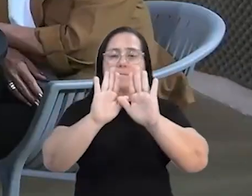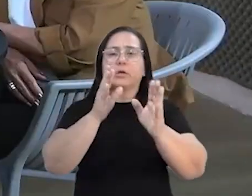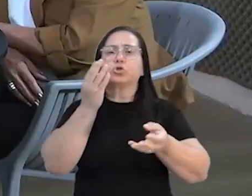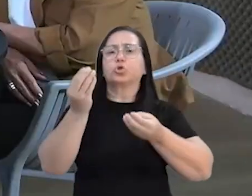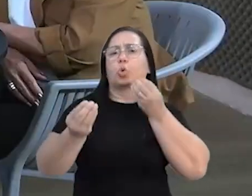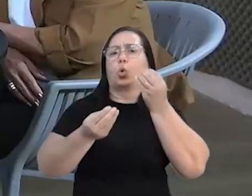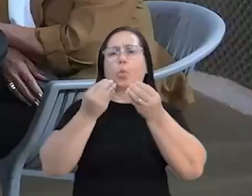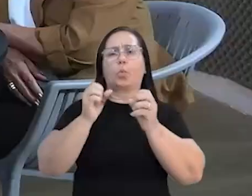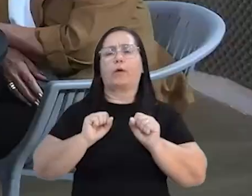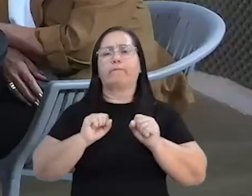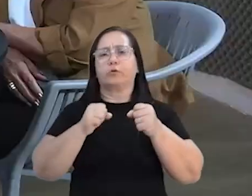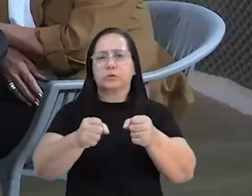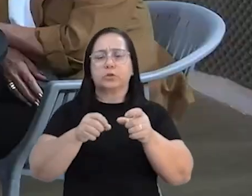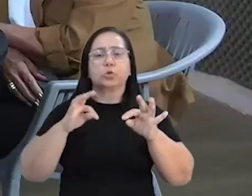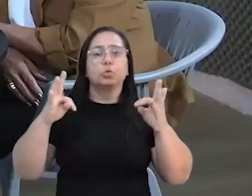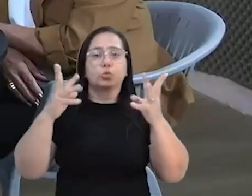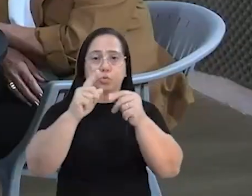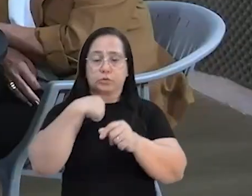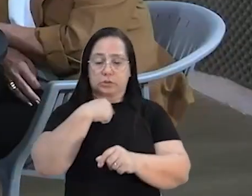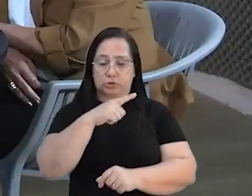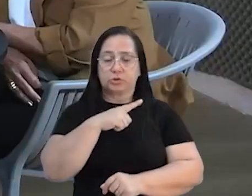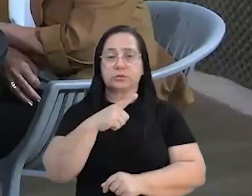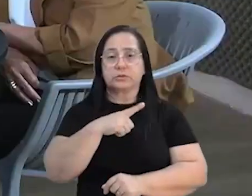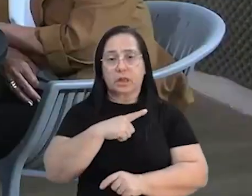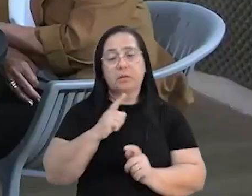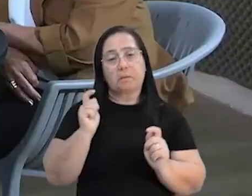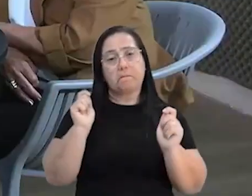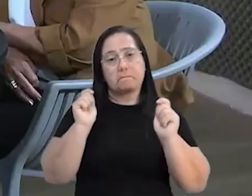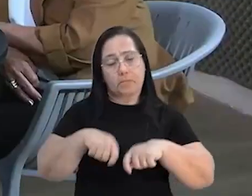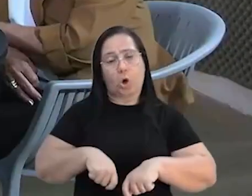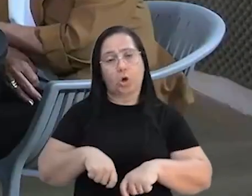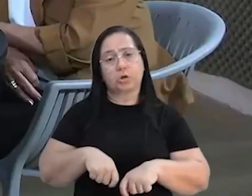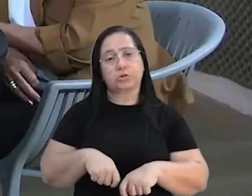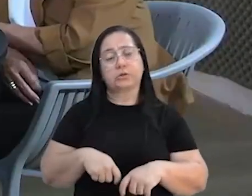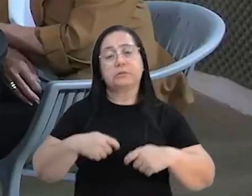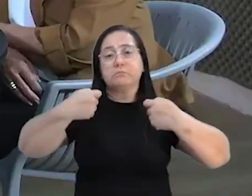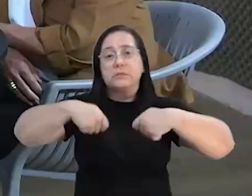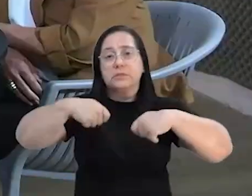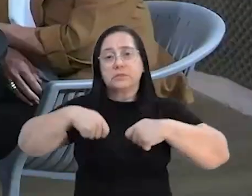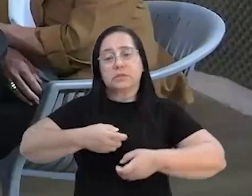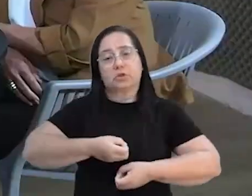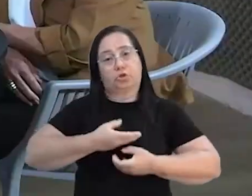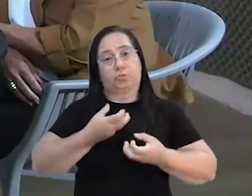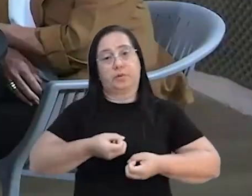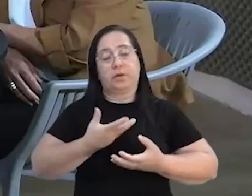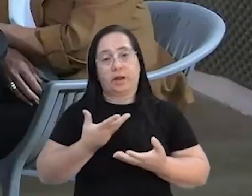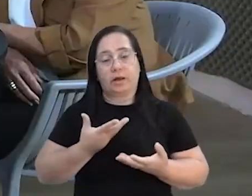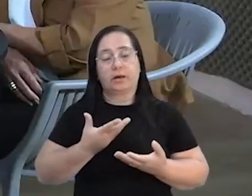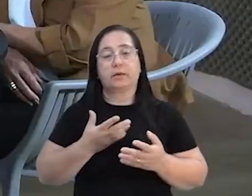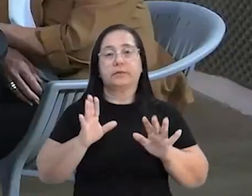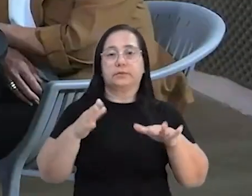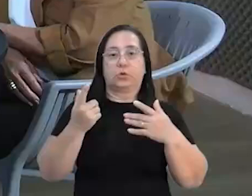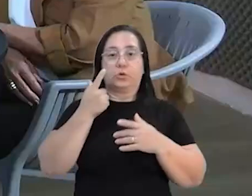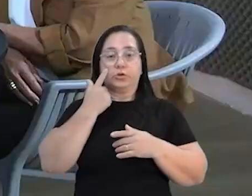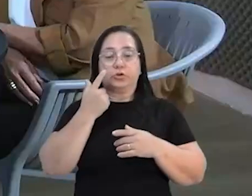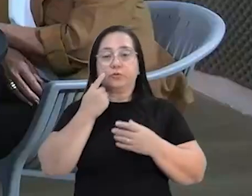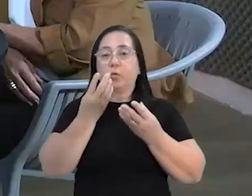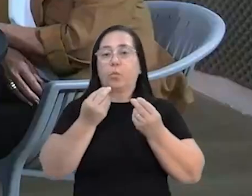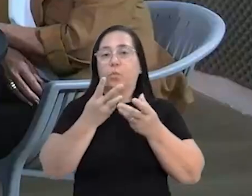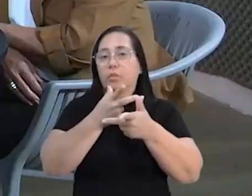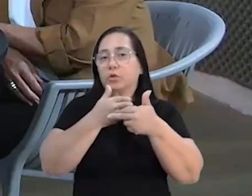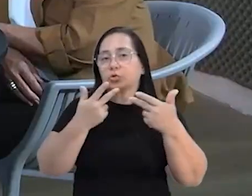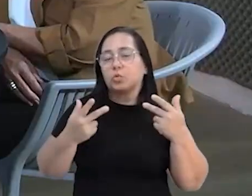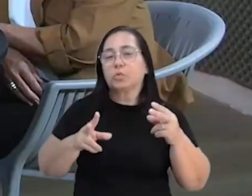só reforçando, tudo que está ao nosso redor, a gente pode e deve se inspirar, né? Então, a gente viu muito lá